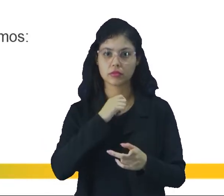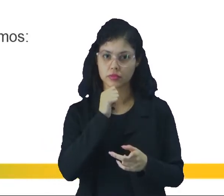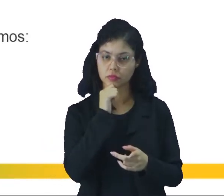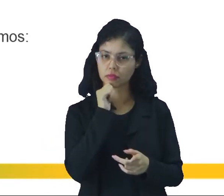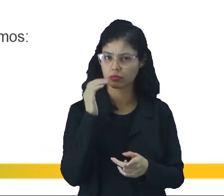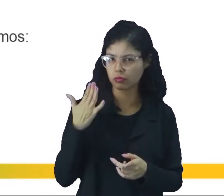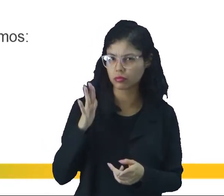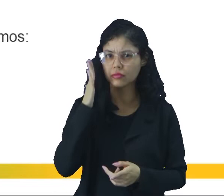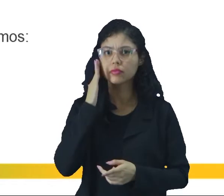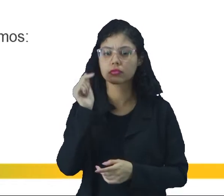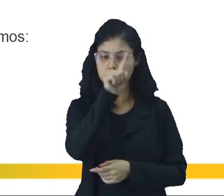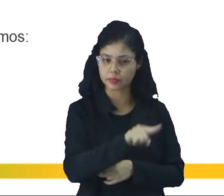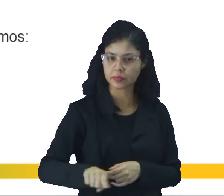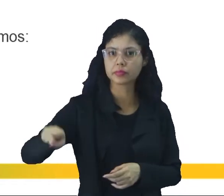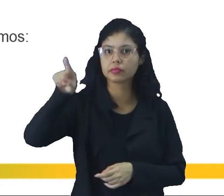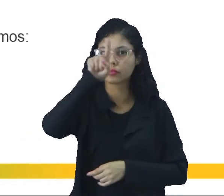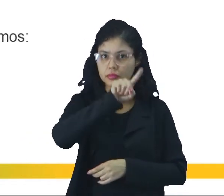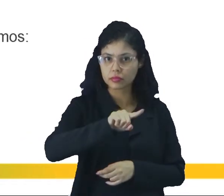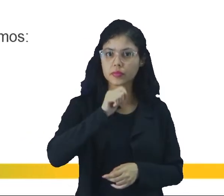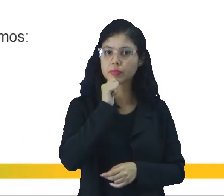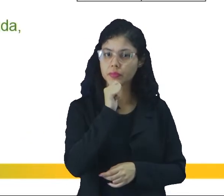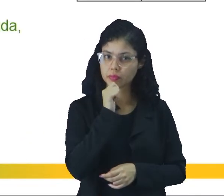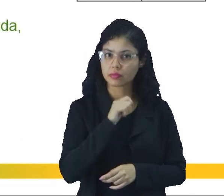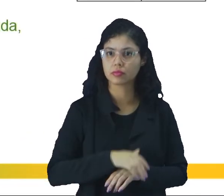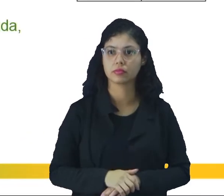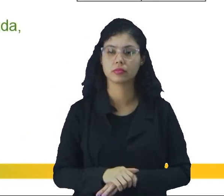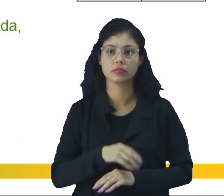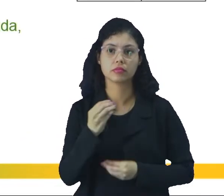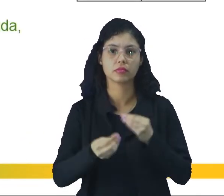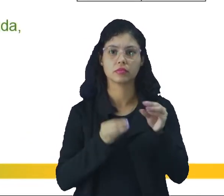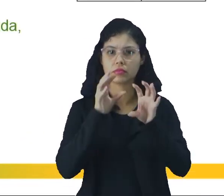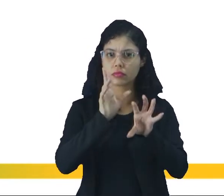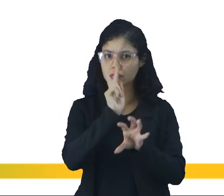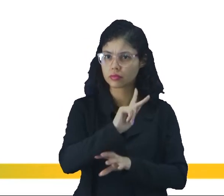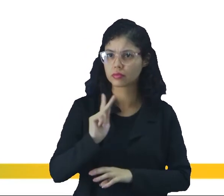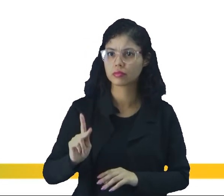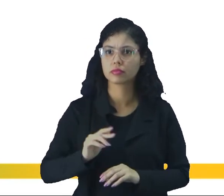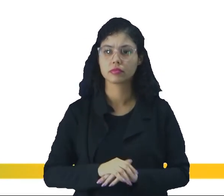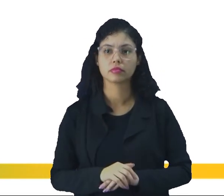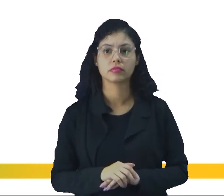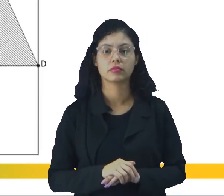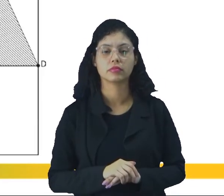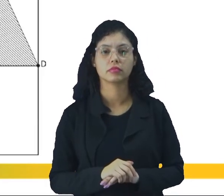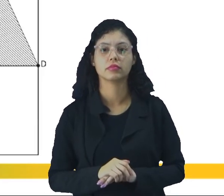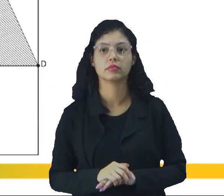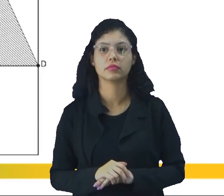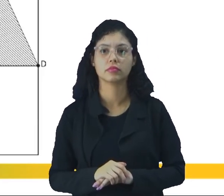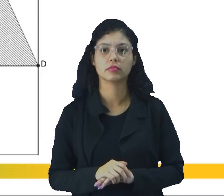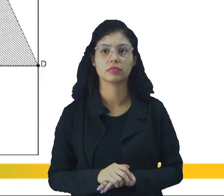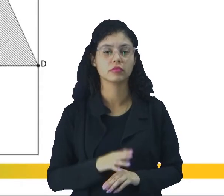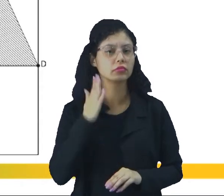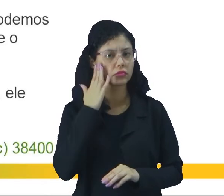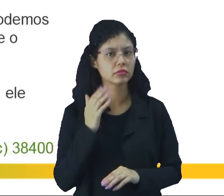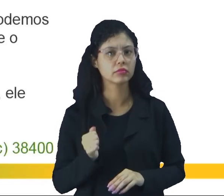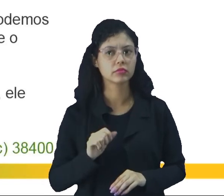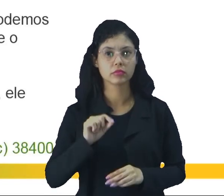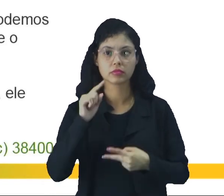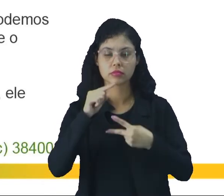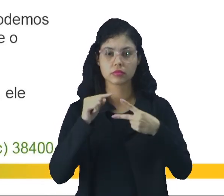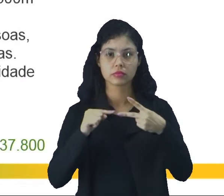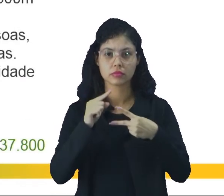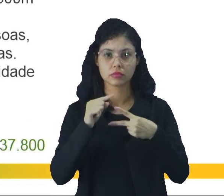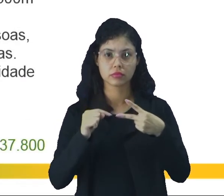a noção de circunferência e círculo. Como assim, professor? Vamos voltar aqui para você ter uma noção de